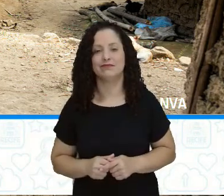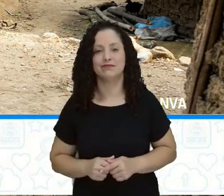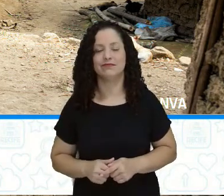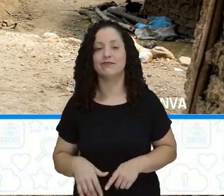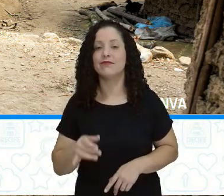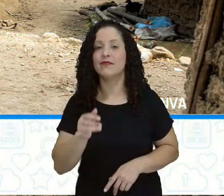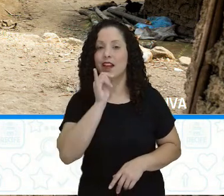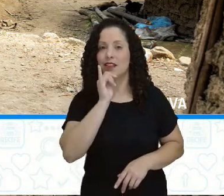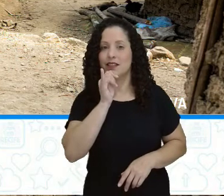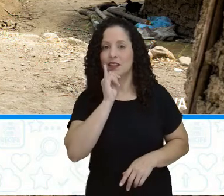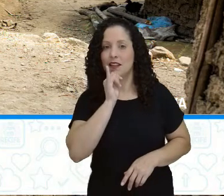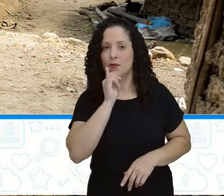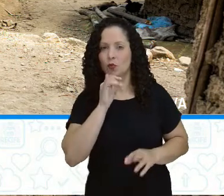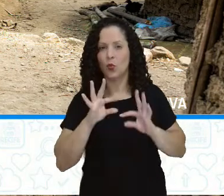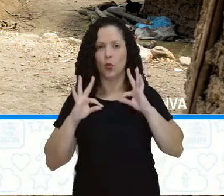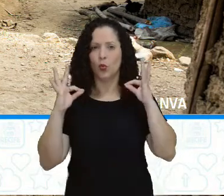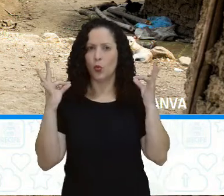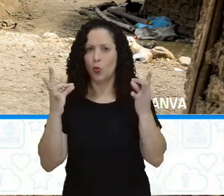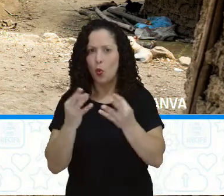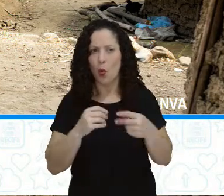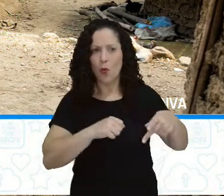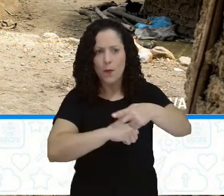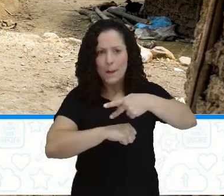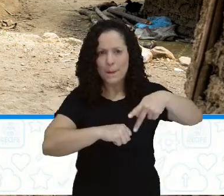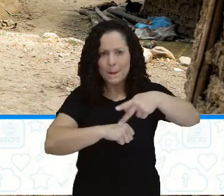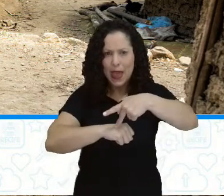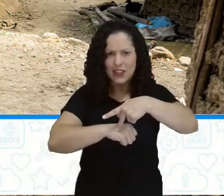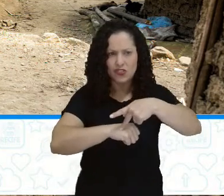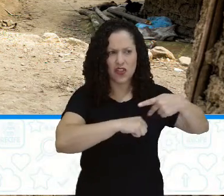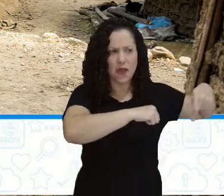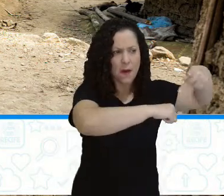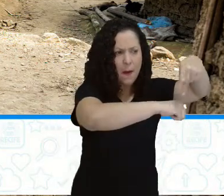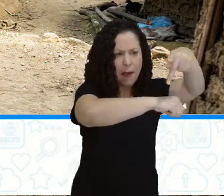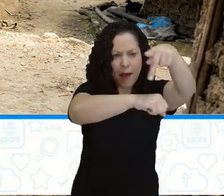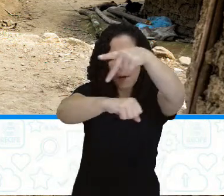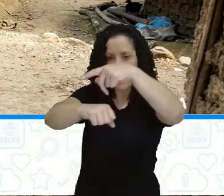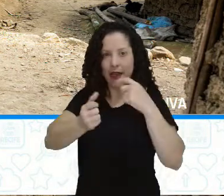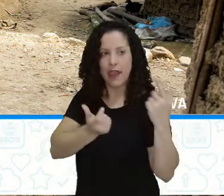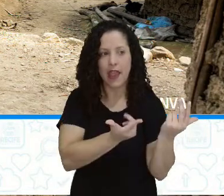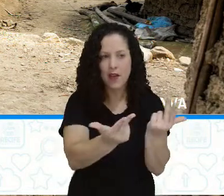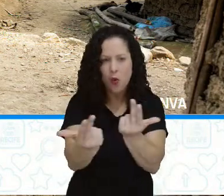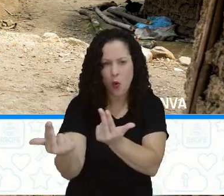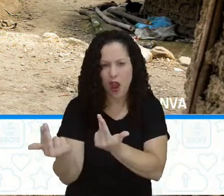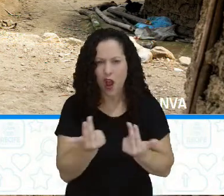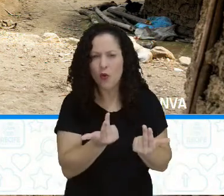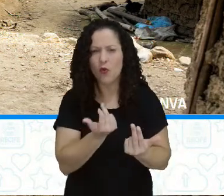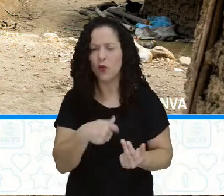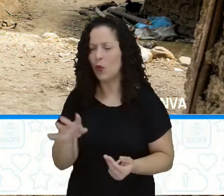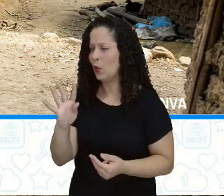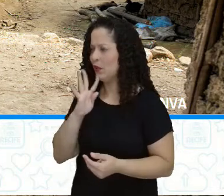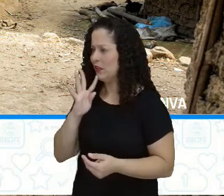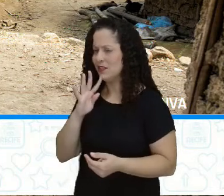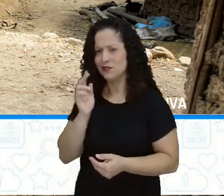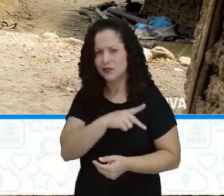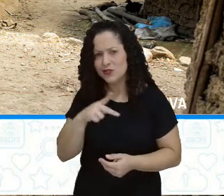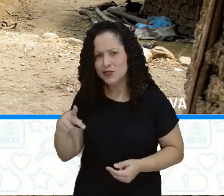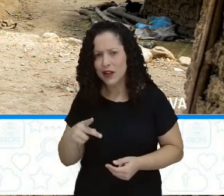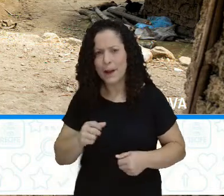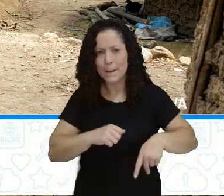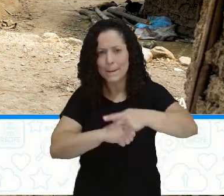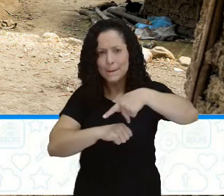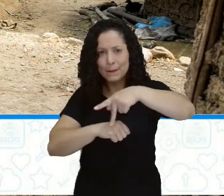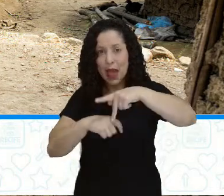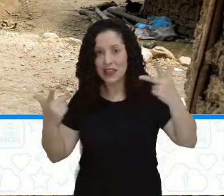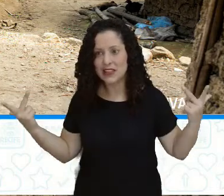Por exemplo, nem todo país é igual. Você conhece algum país que é igual? Você conhece, professora Estela, algum país que é igual?